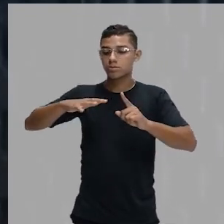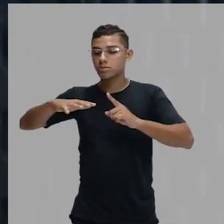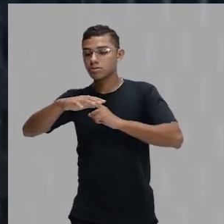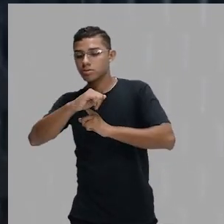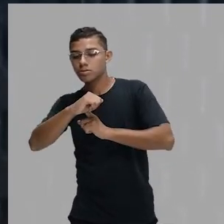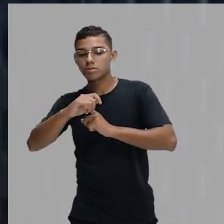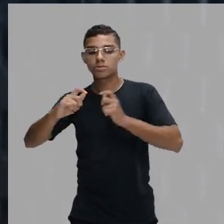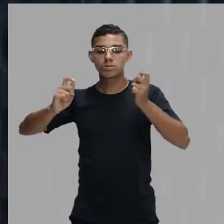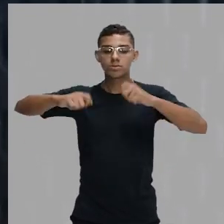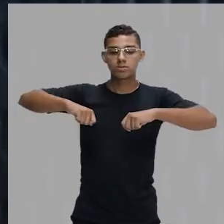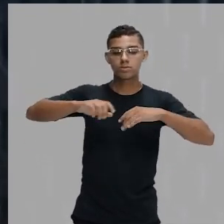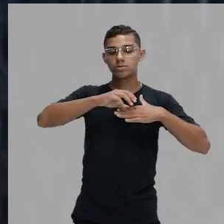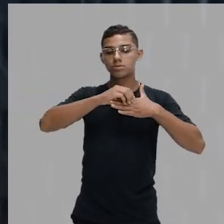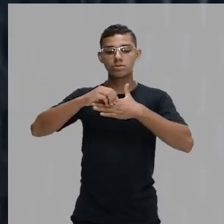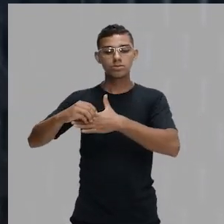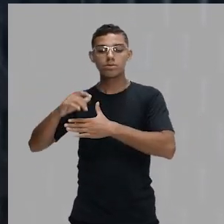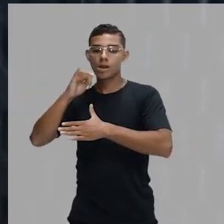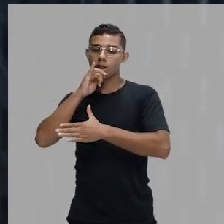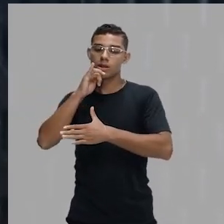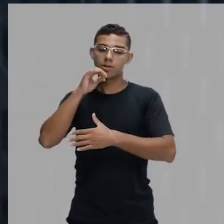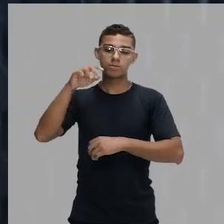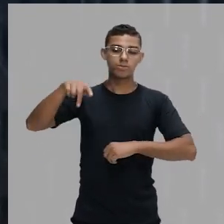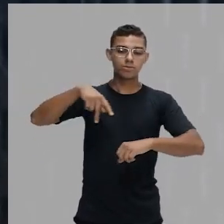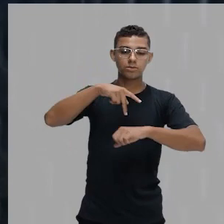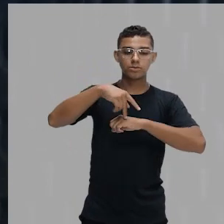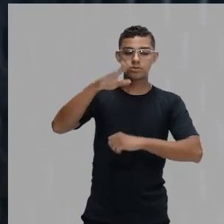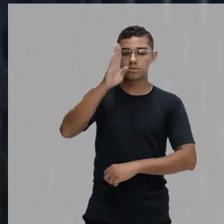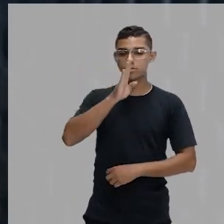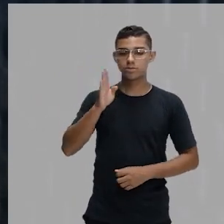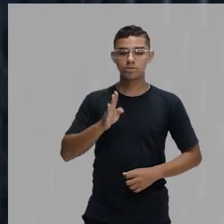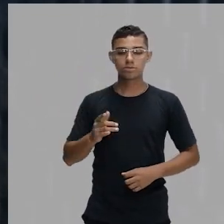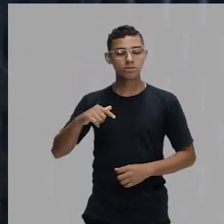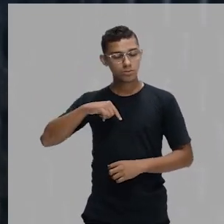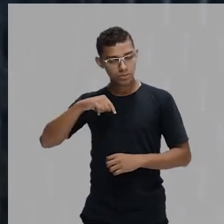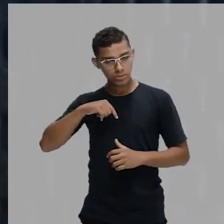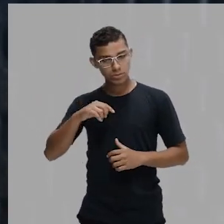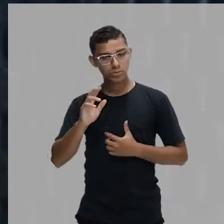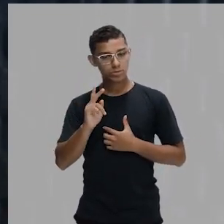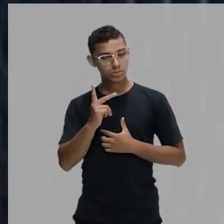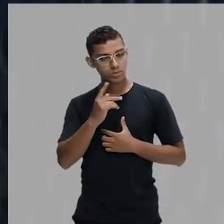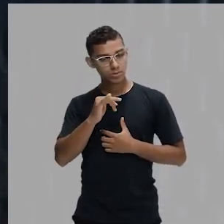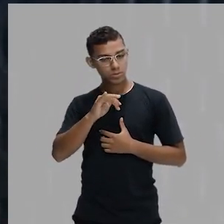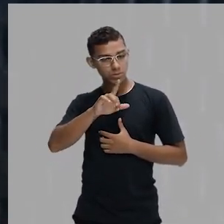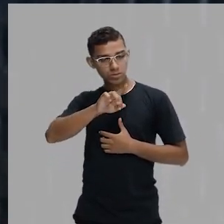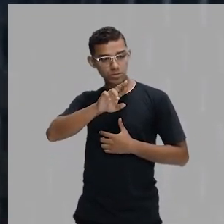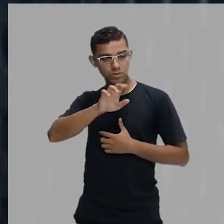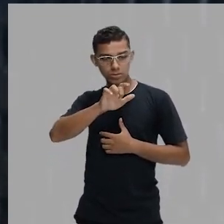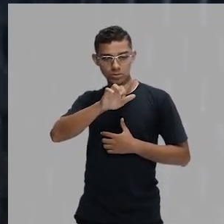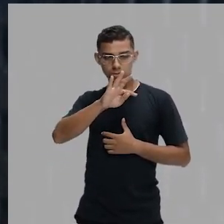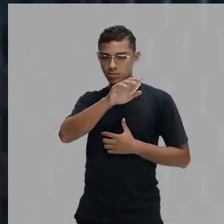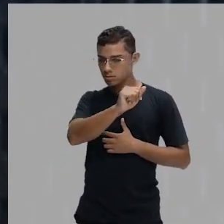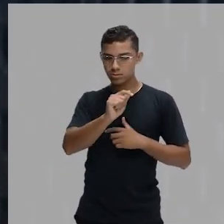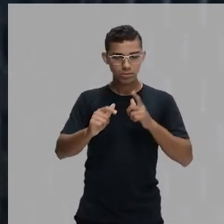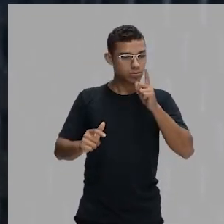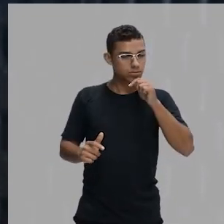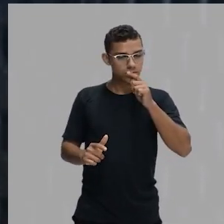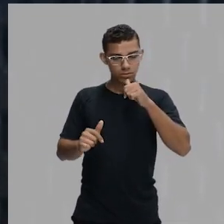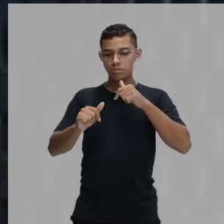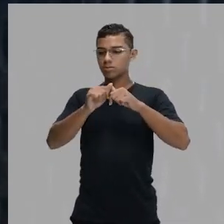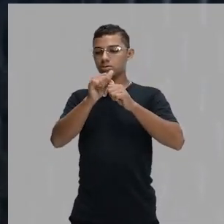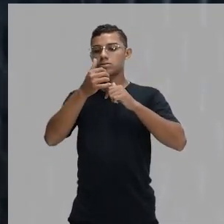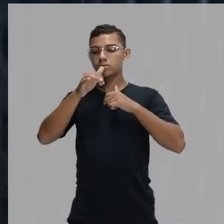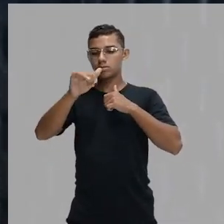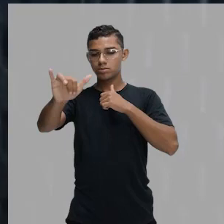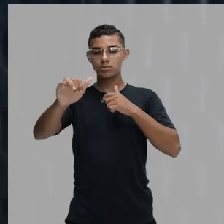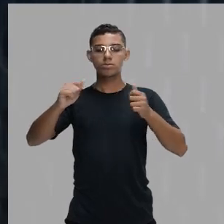trazer, certo? Aqui no Brasil nós temos uma situação de uma hidrelétrica que está dentro de uma área de